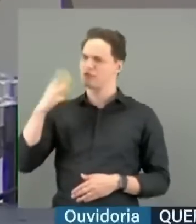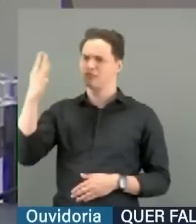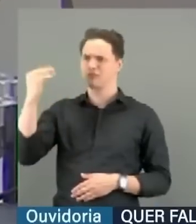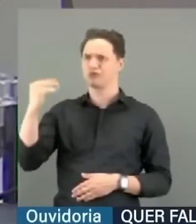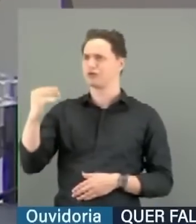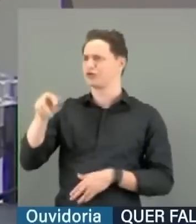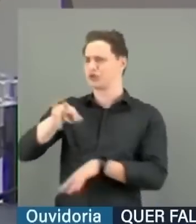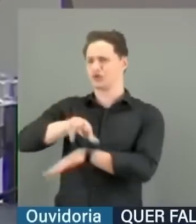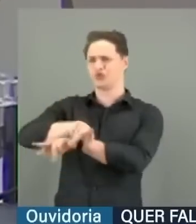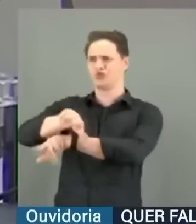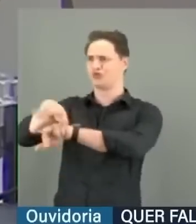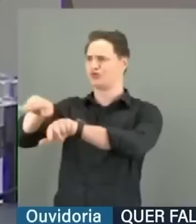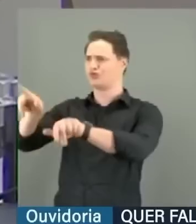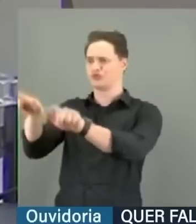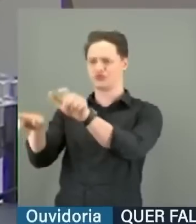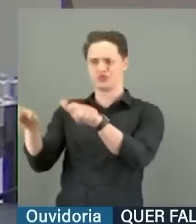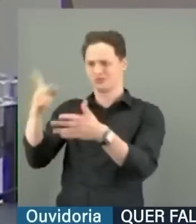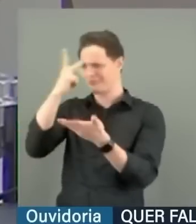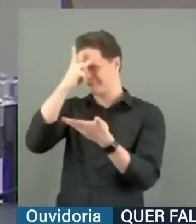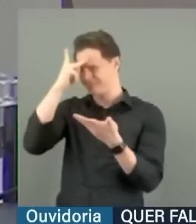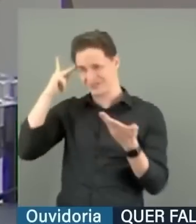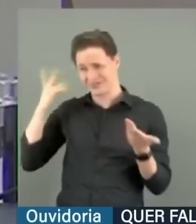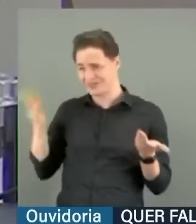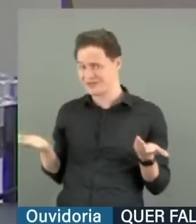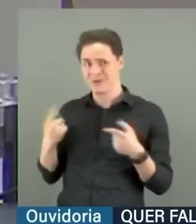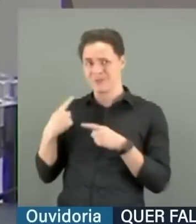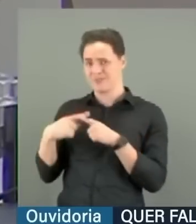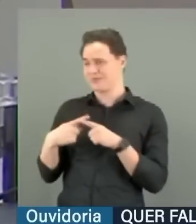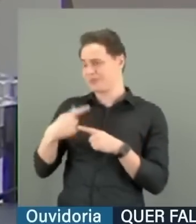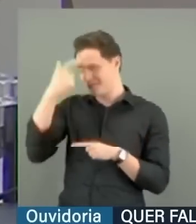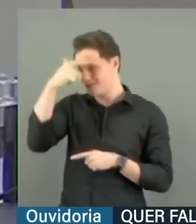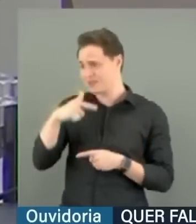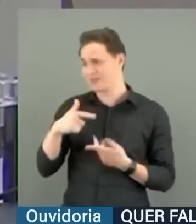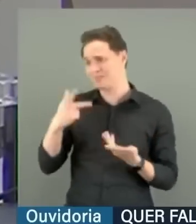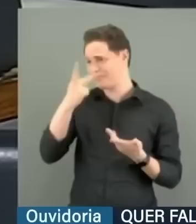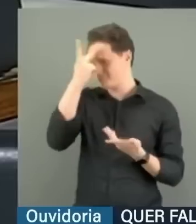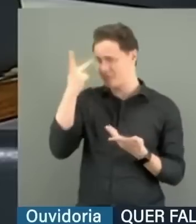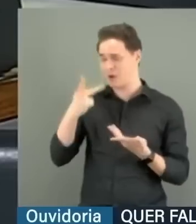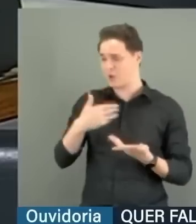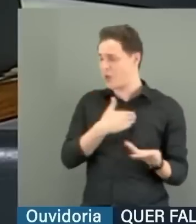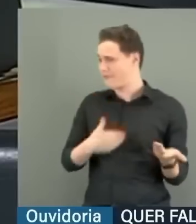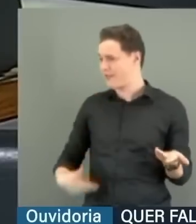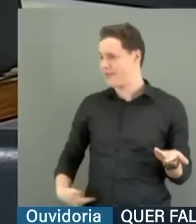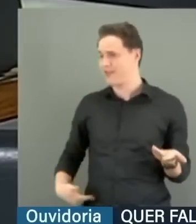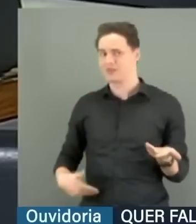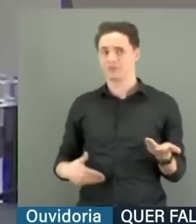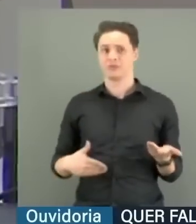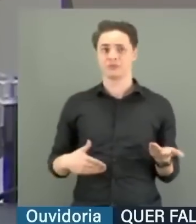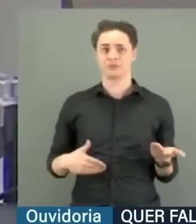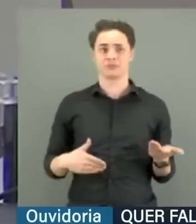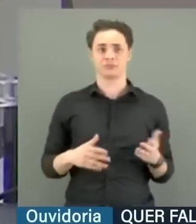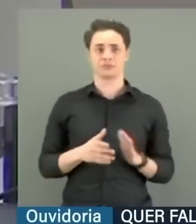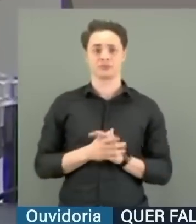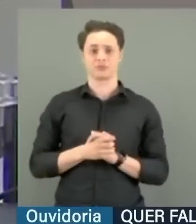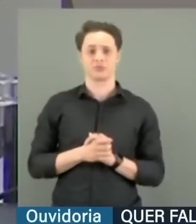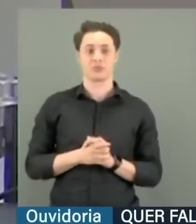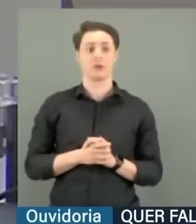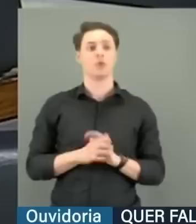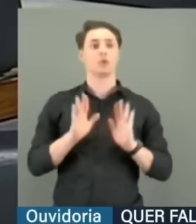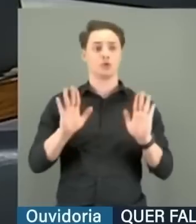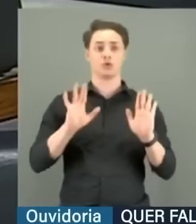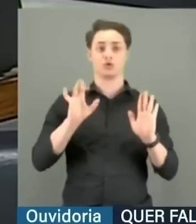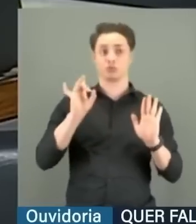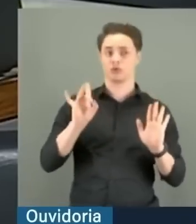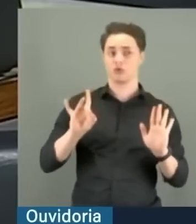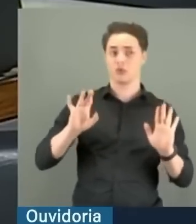melhor qualidade, com gente perfeito, da pior qualidade. Porque... não, é só para... Eu não só sei, registro. Pode ser da melhor qualidade. É só para registro